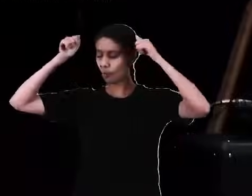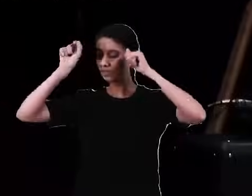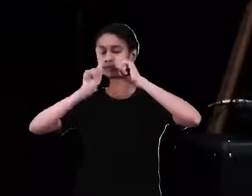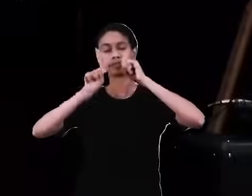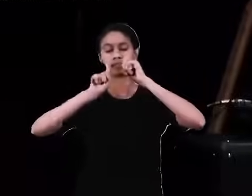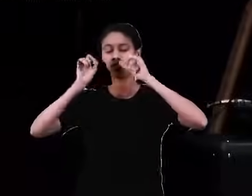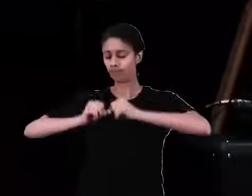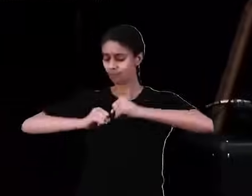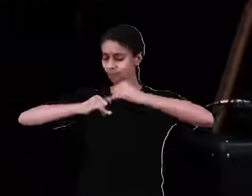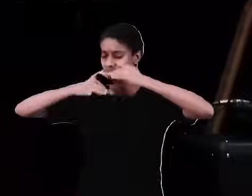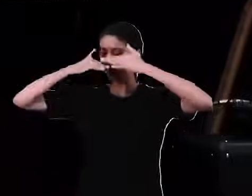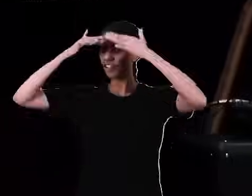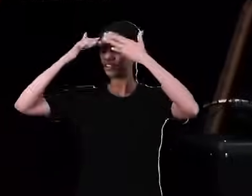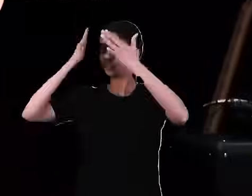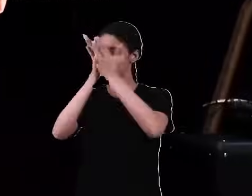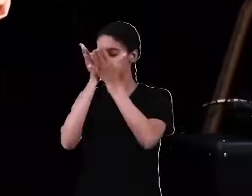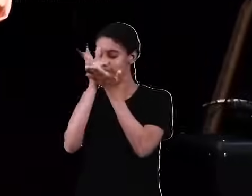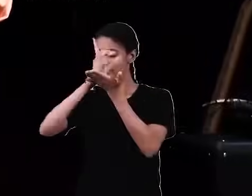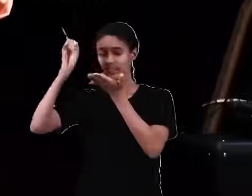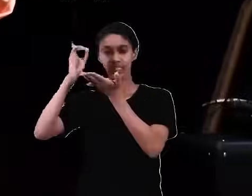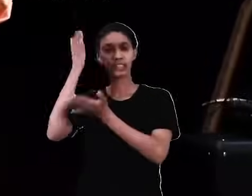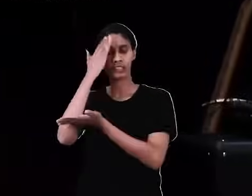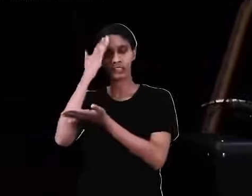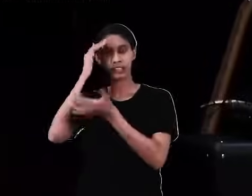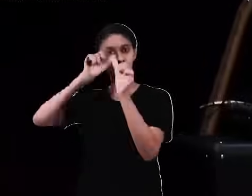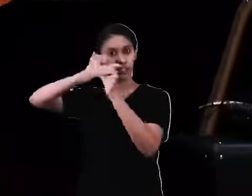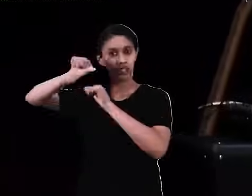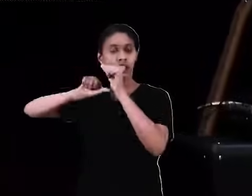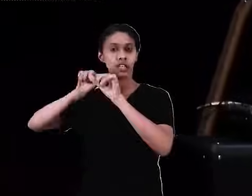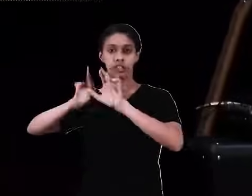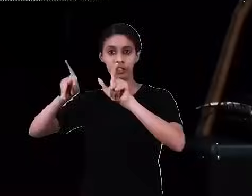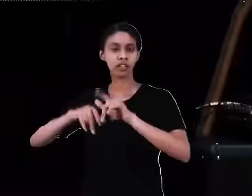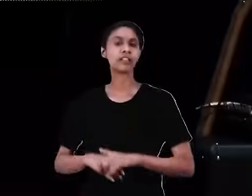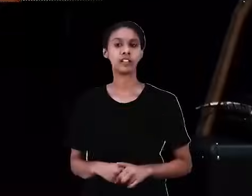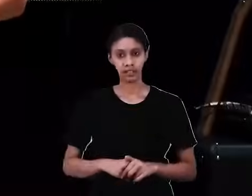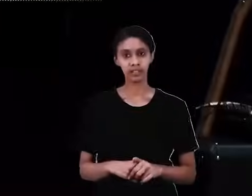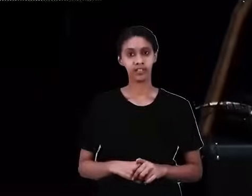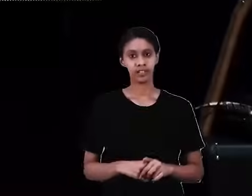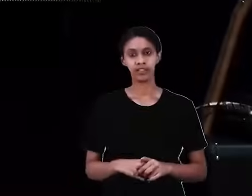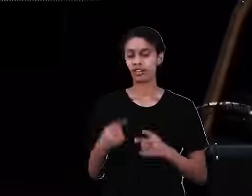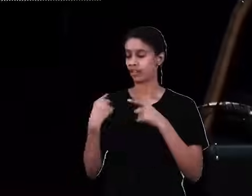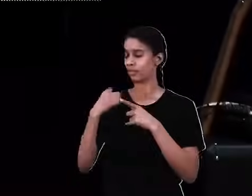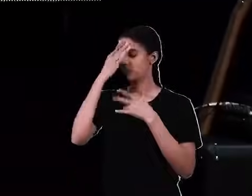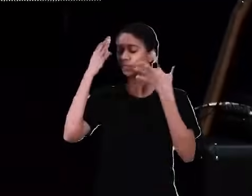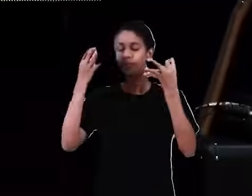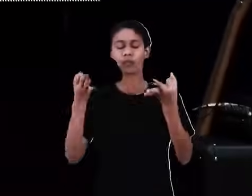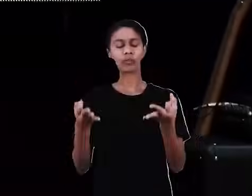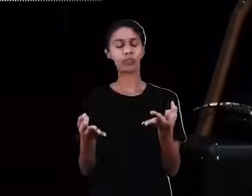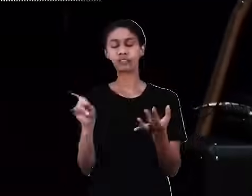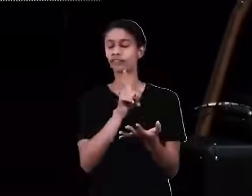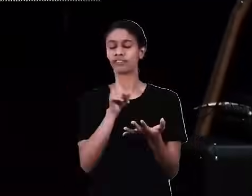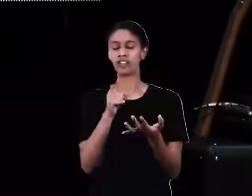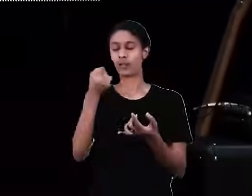mente e encher com a palavra de Deus. Você entende a diferença? Então não é só esvaziar a mente igual esse povo fica. É não, é